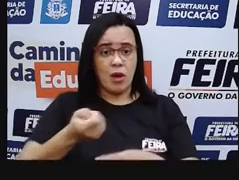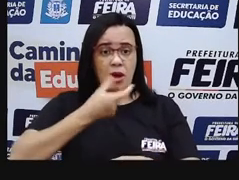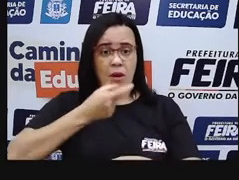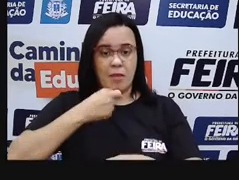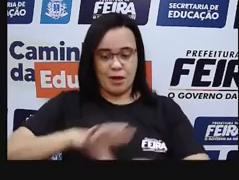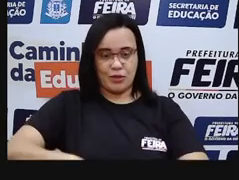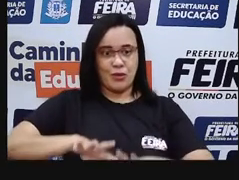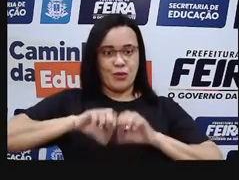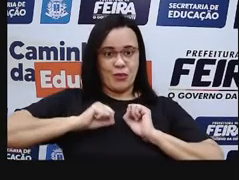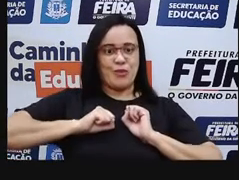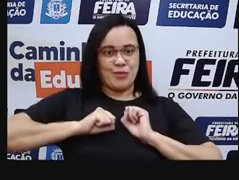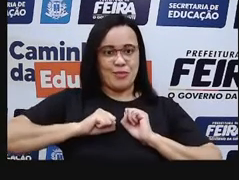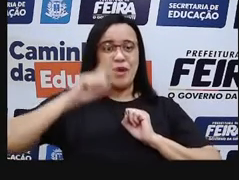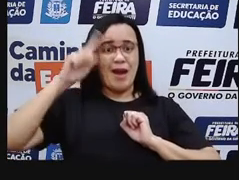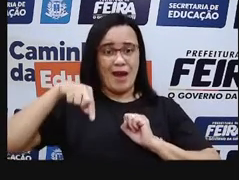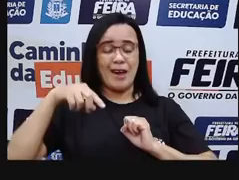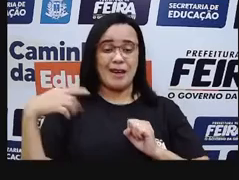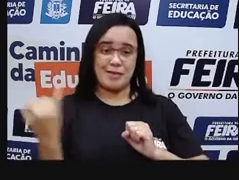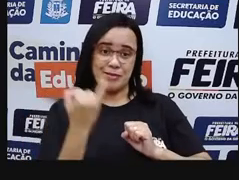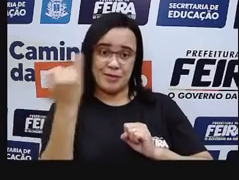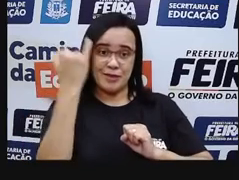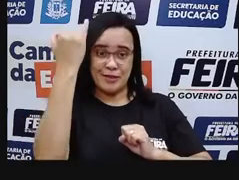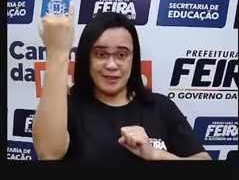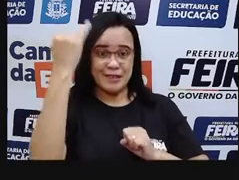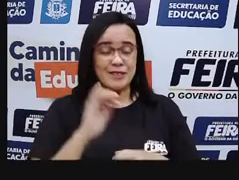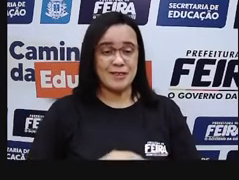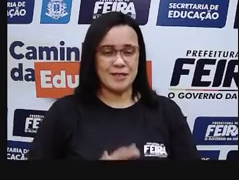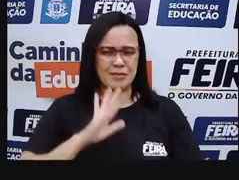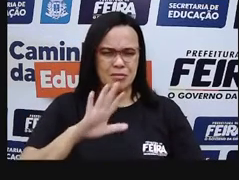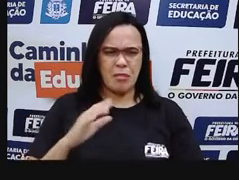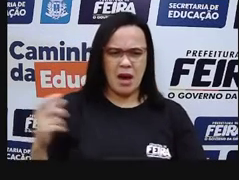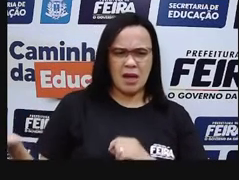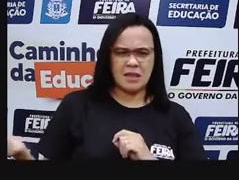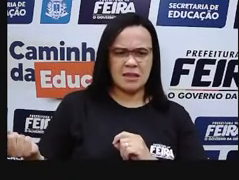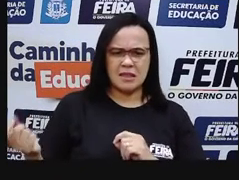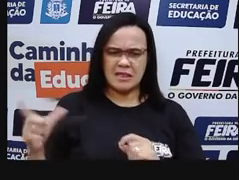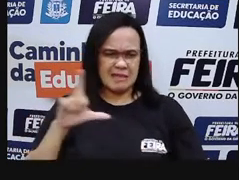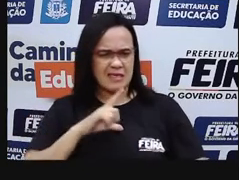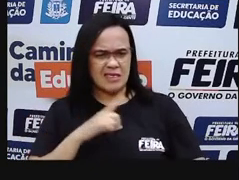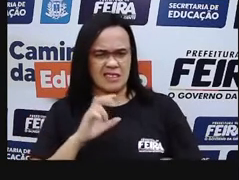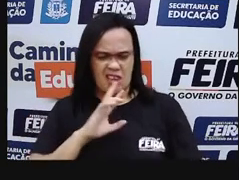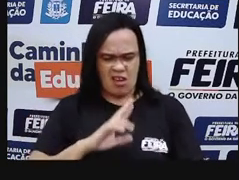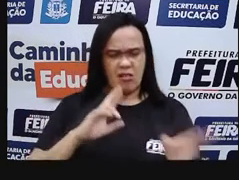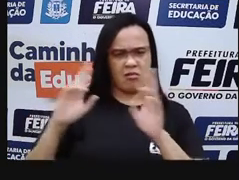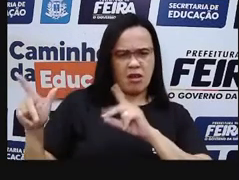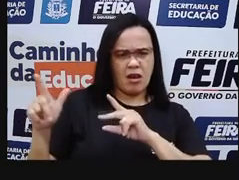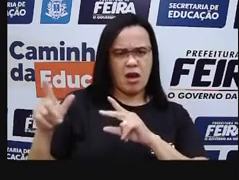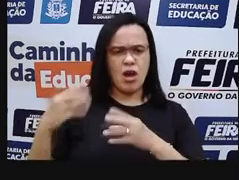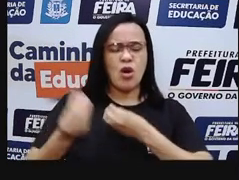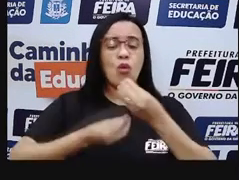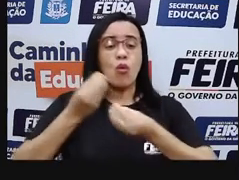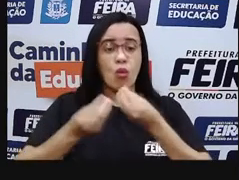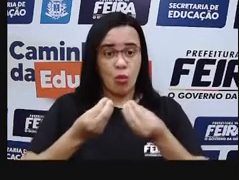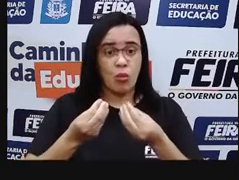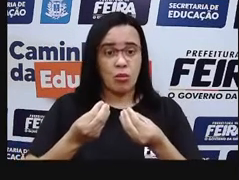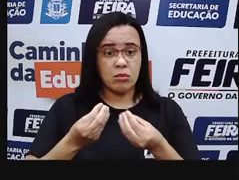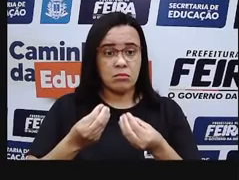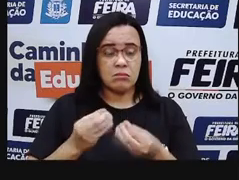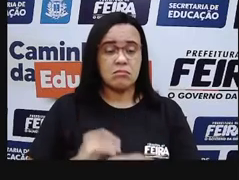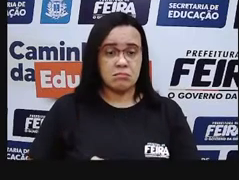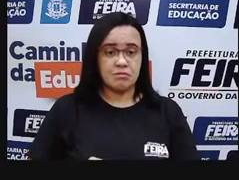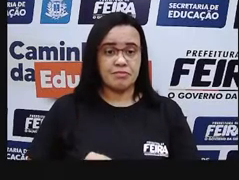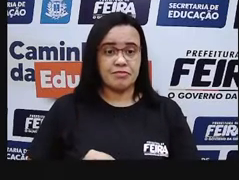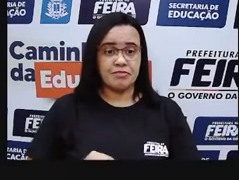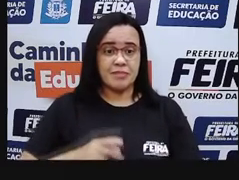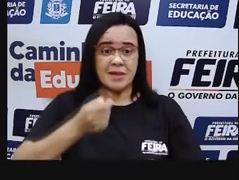antiviral pro qual a diferença como é que a gente vai entender isso daí entre antibiótico